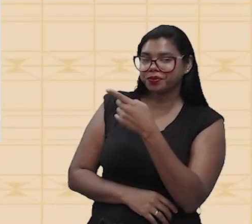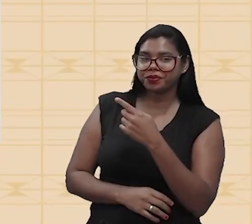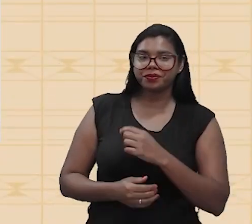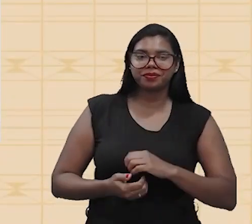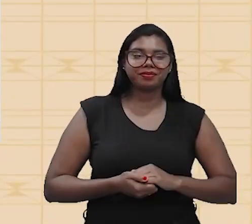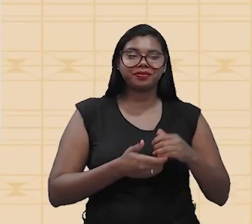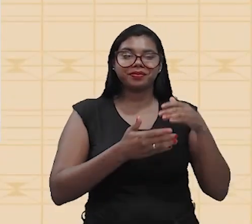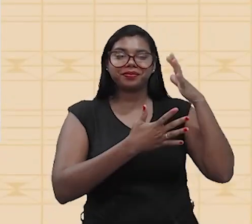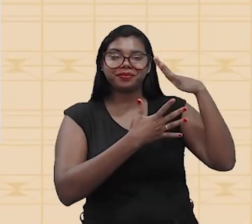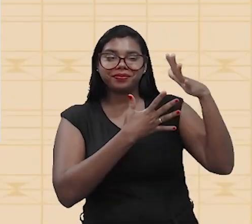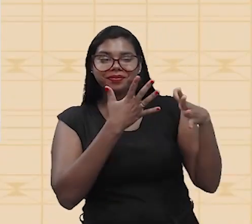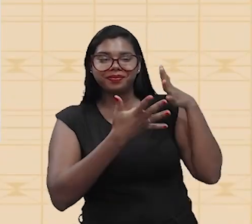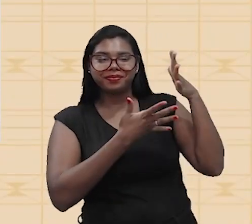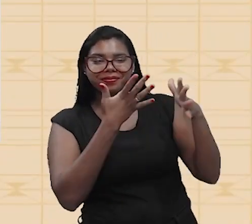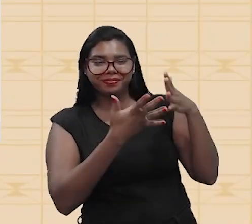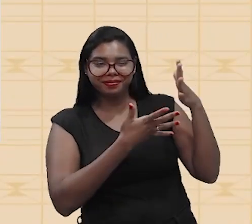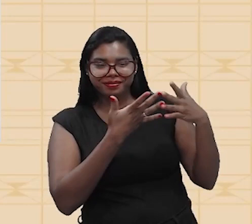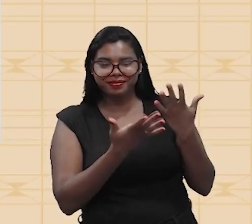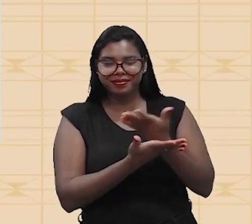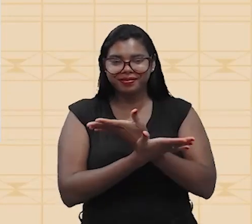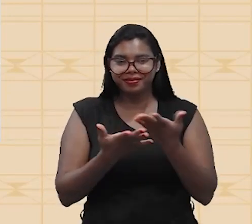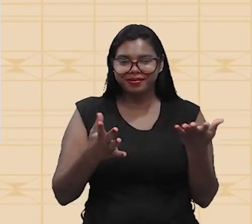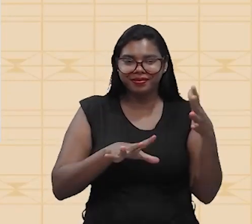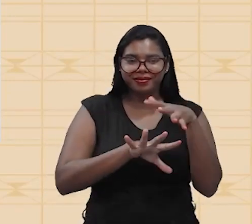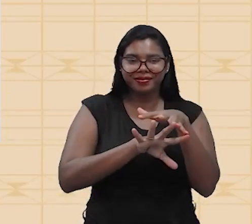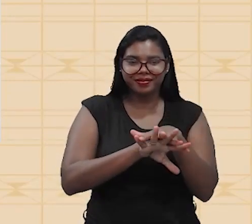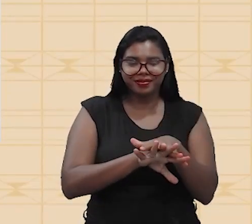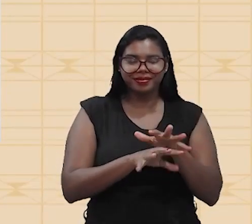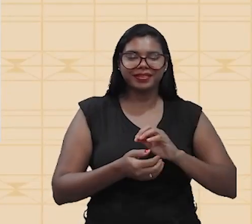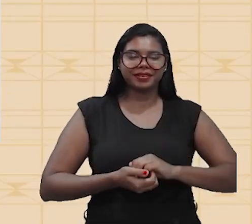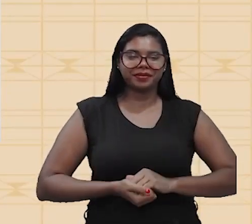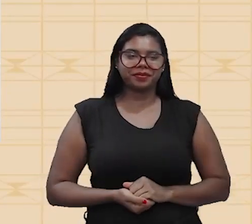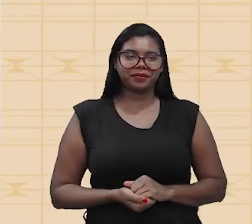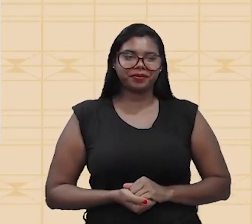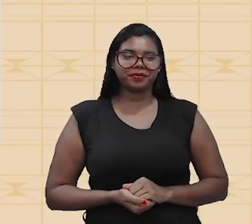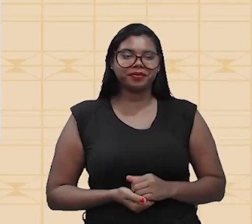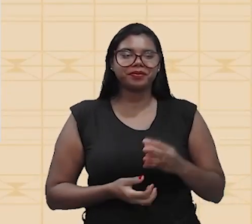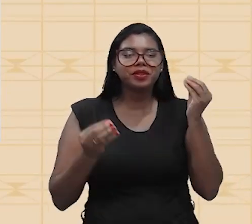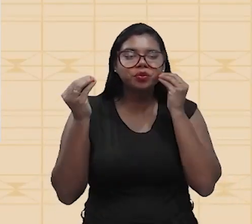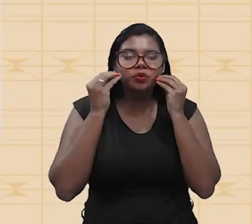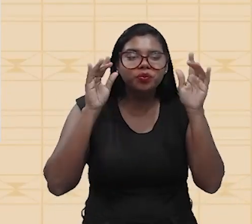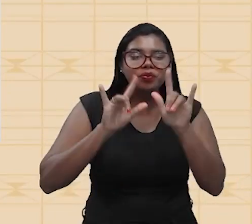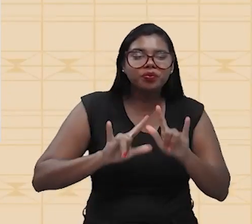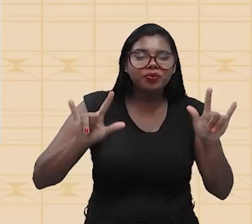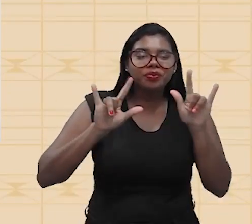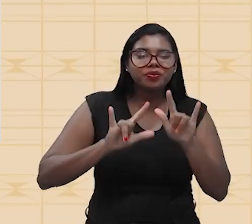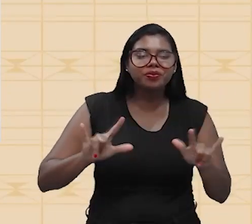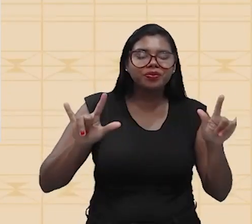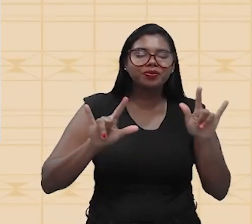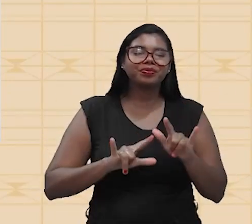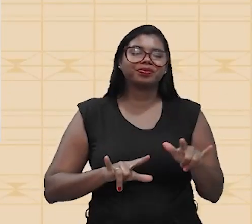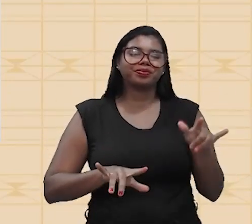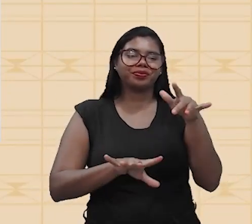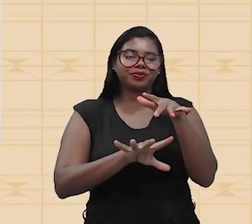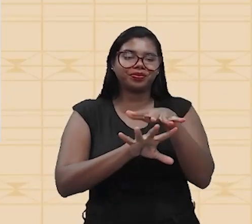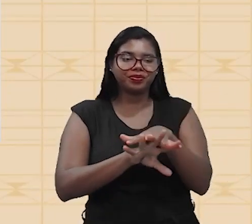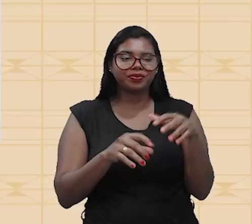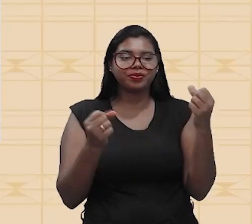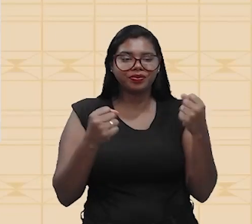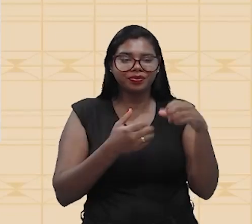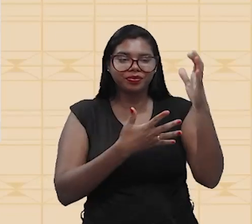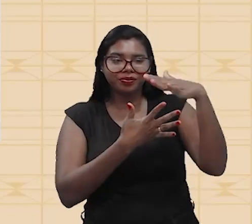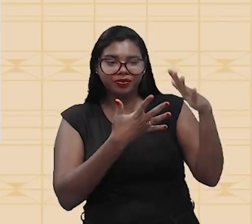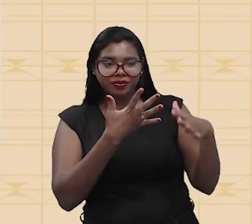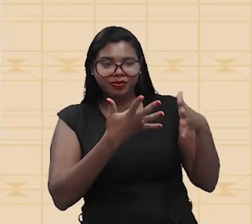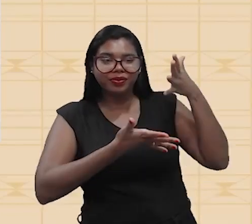aqui representando essa galera da inclusão. Massa! Um beijo para toda a galera que necessita aí do intérprete de Libras